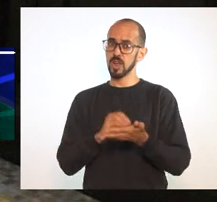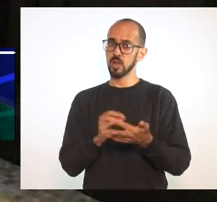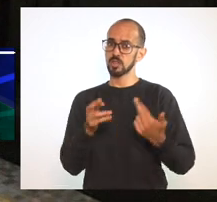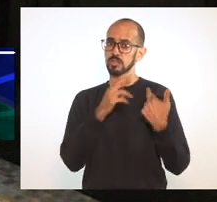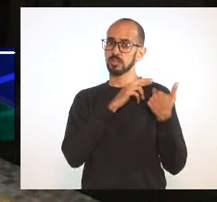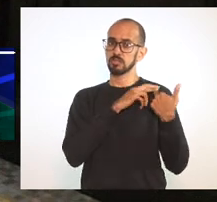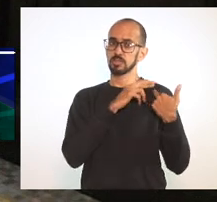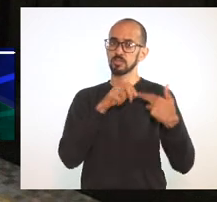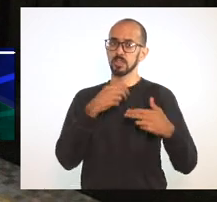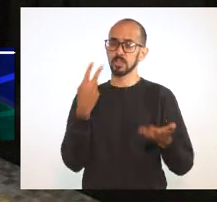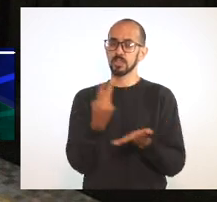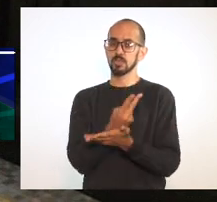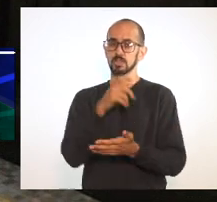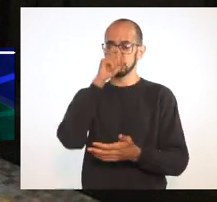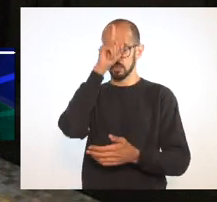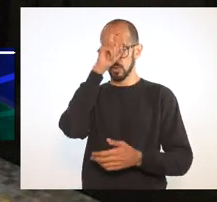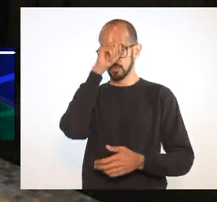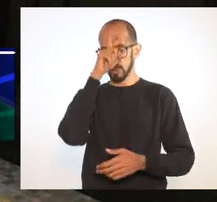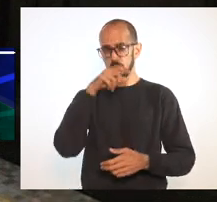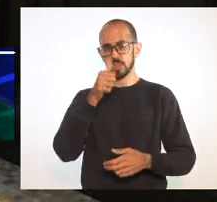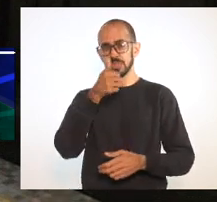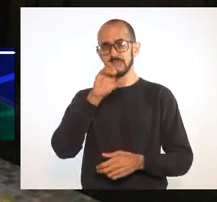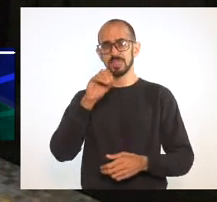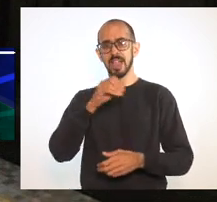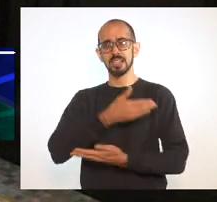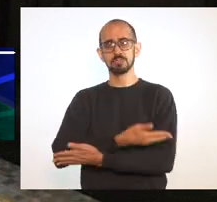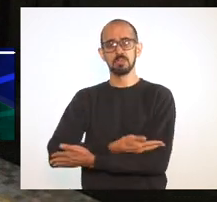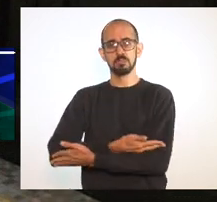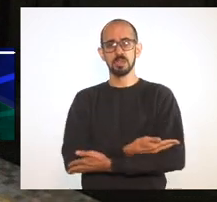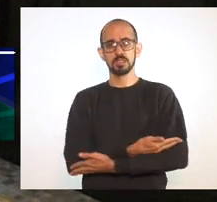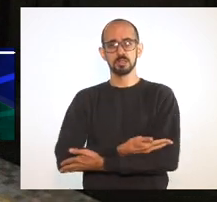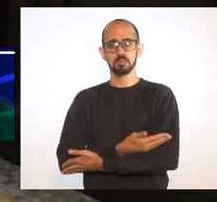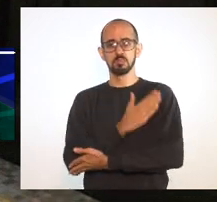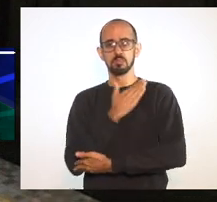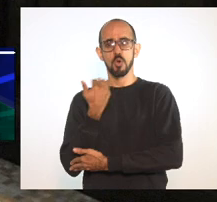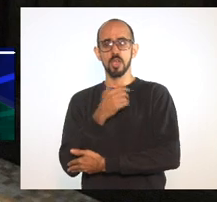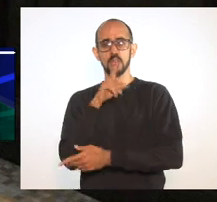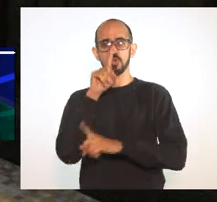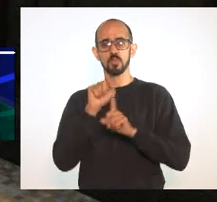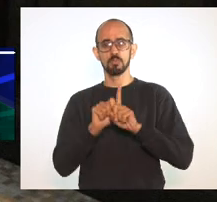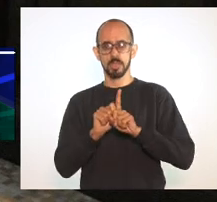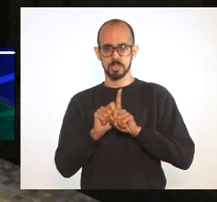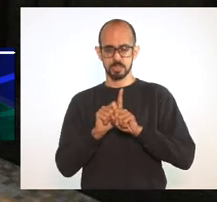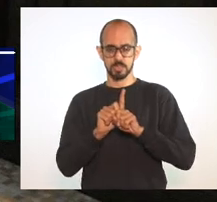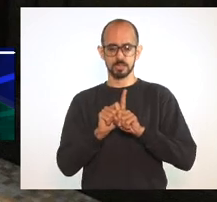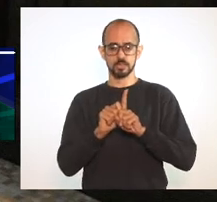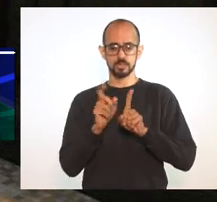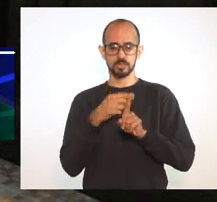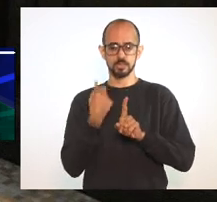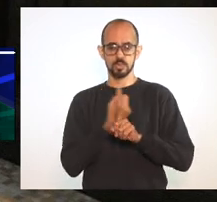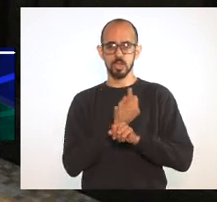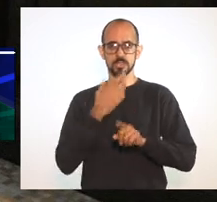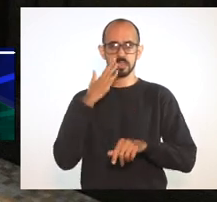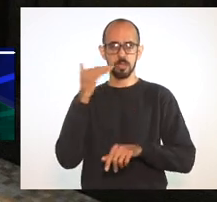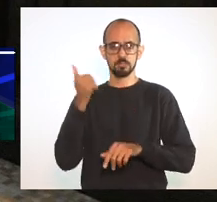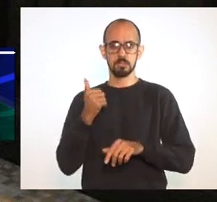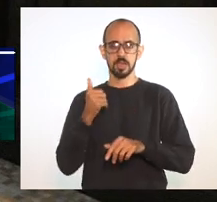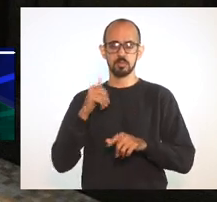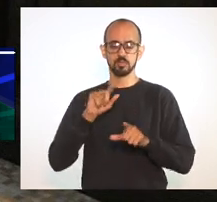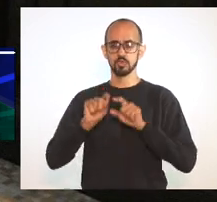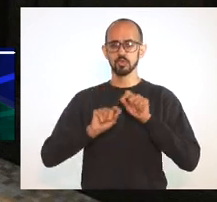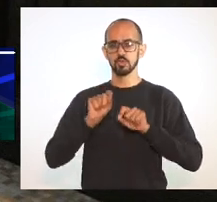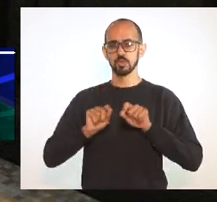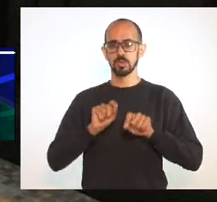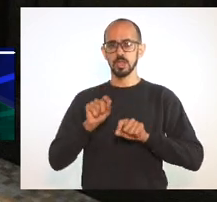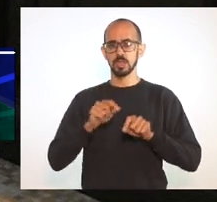hospital, quando 10 bebês morreram em um só mês, né? Nós sabemos o quanto